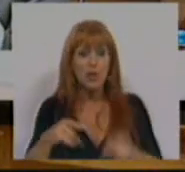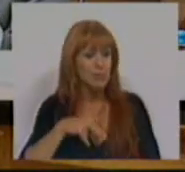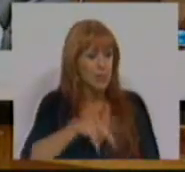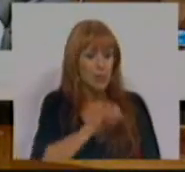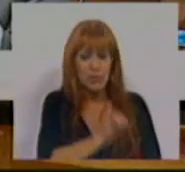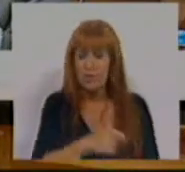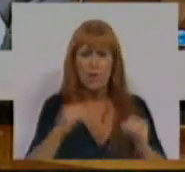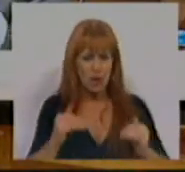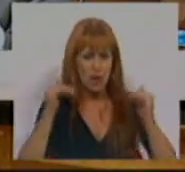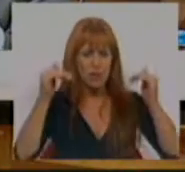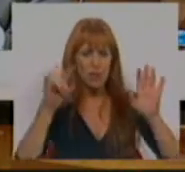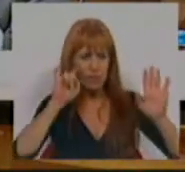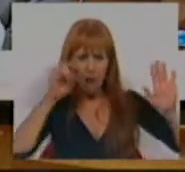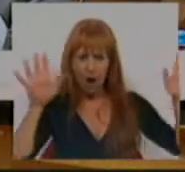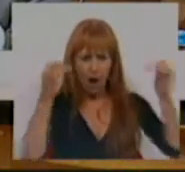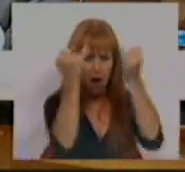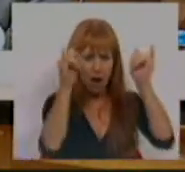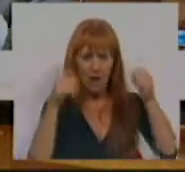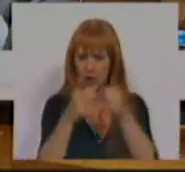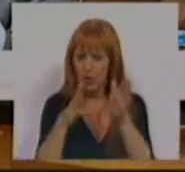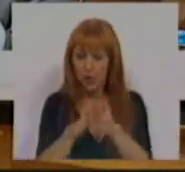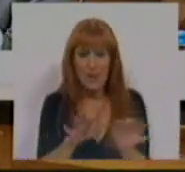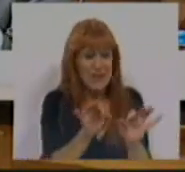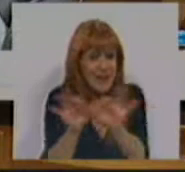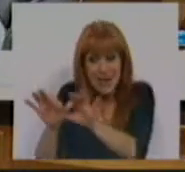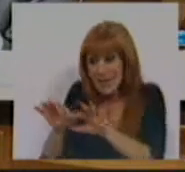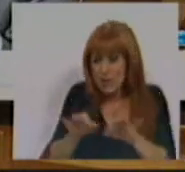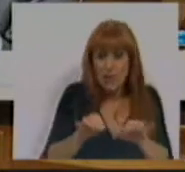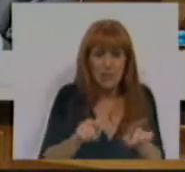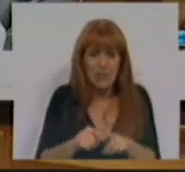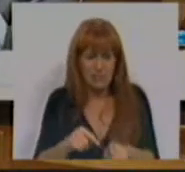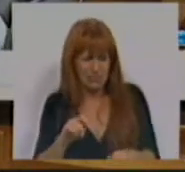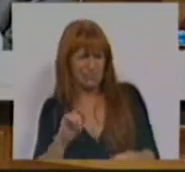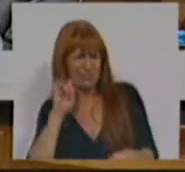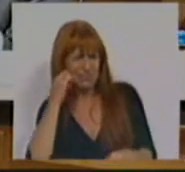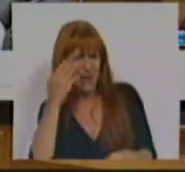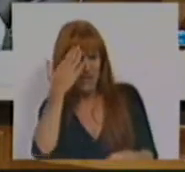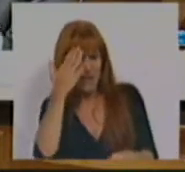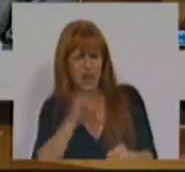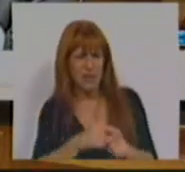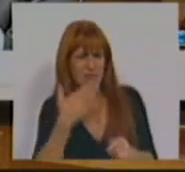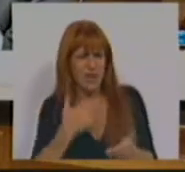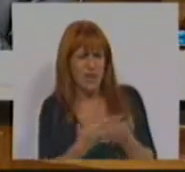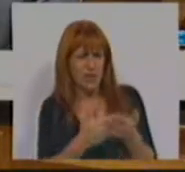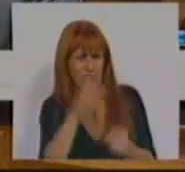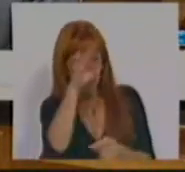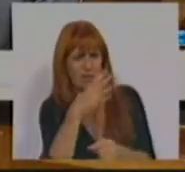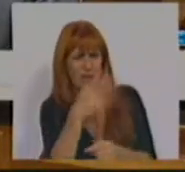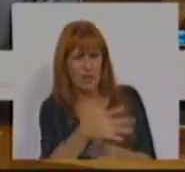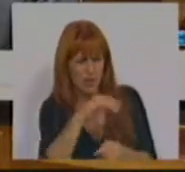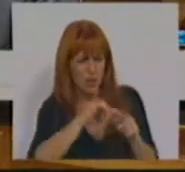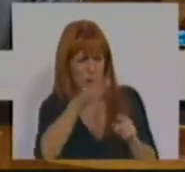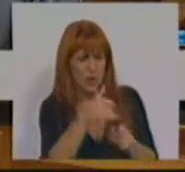nacionais de elevada insuspeita. E todas elas, em uníssono, põem em causa as previsões macroeconómicas do Governo